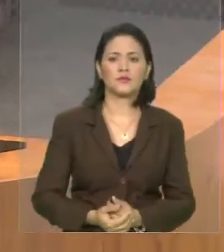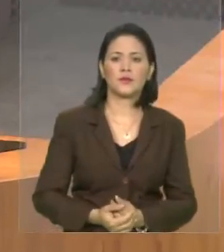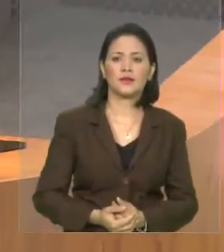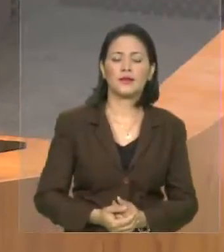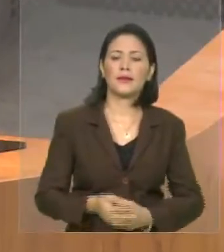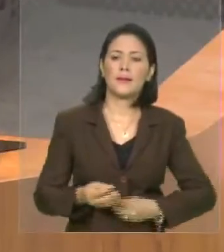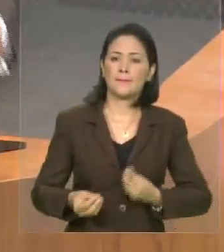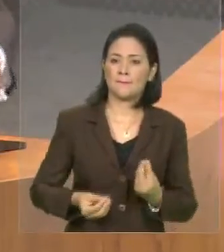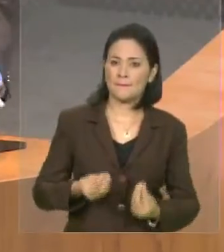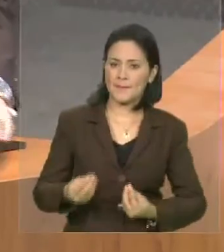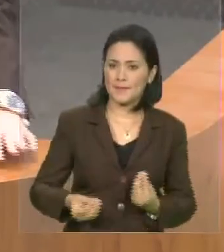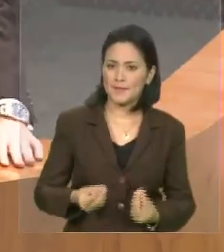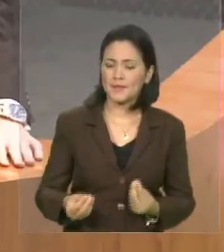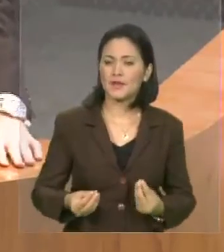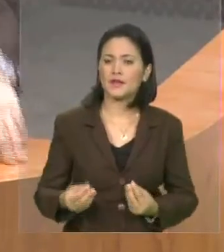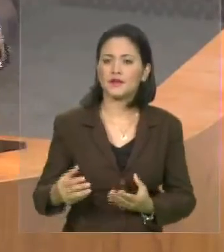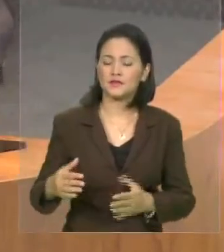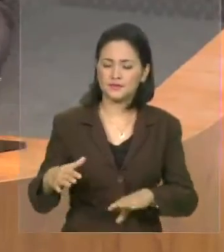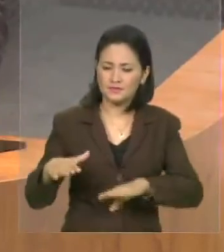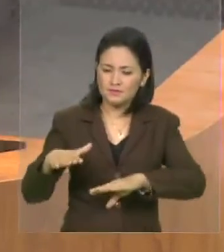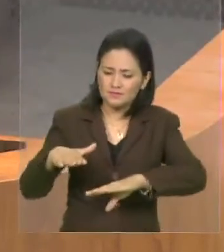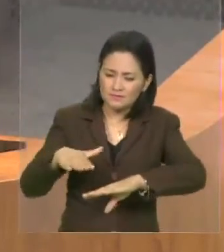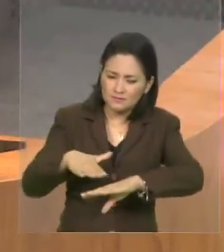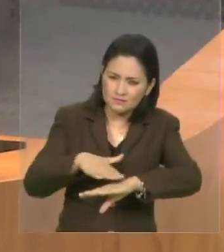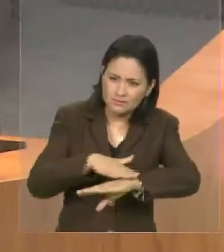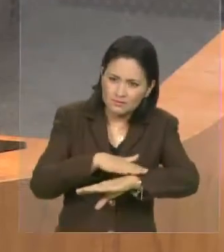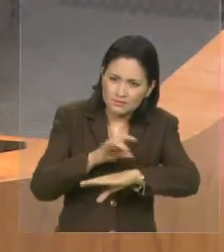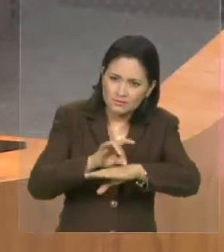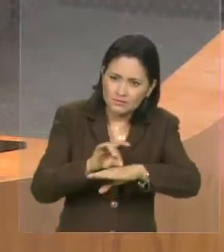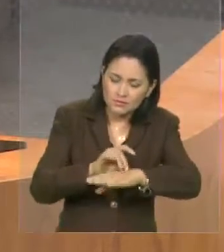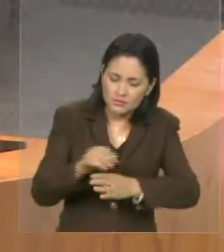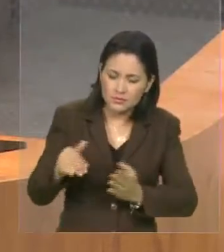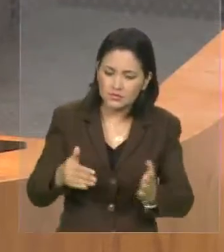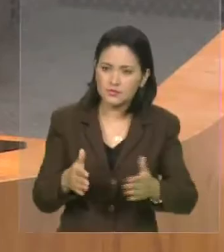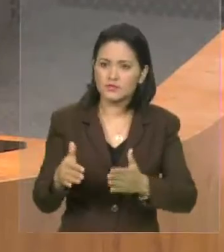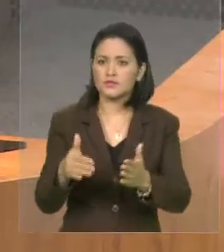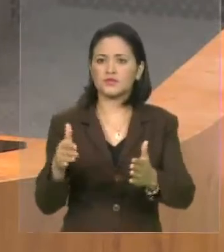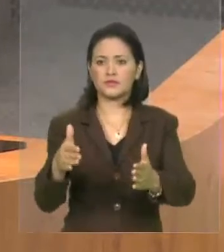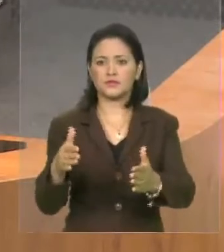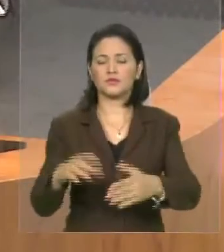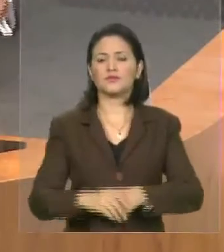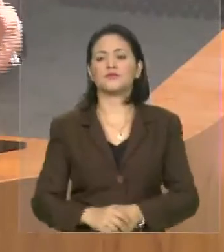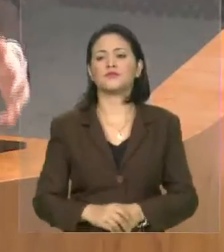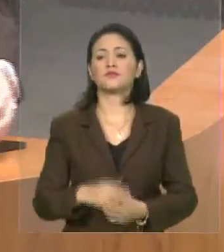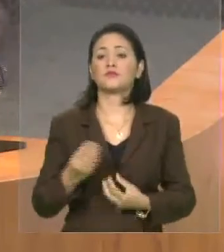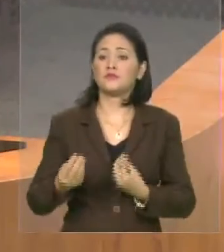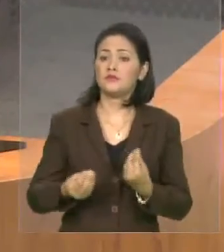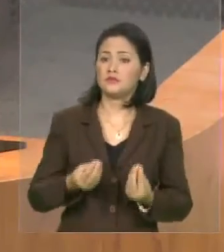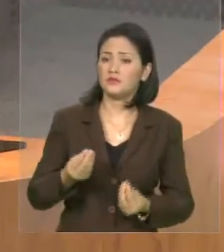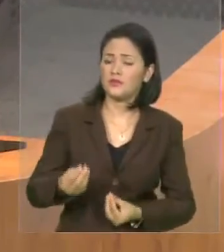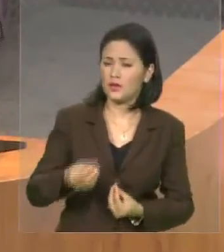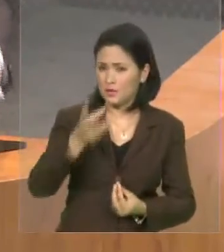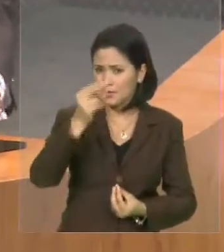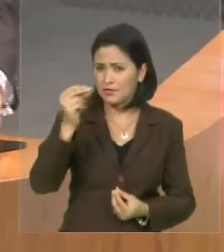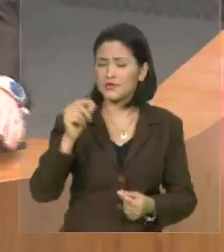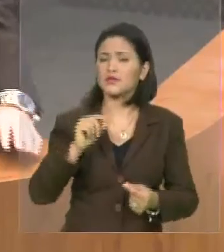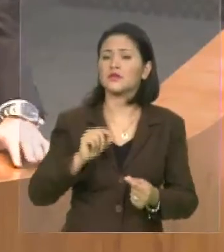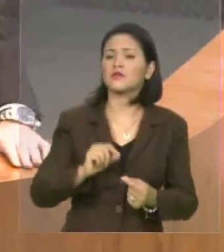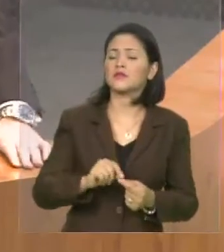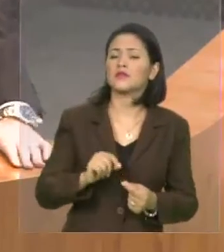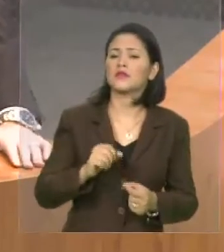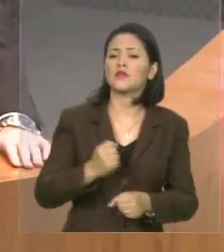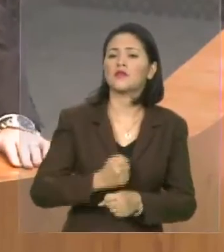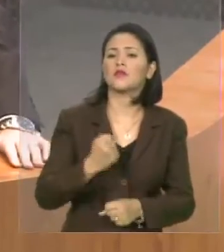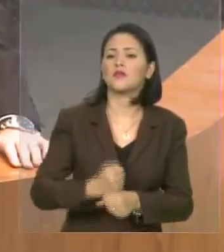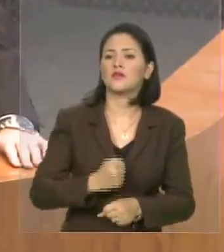asfaltar aquela rua? Como que aquele determinado prefeito vai fazer determinado hospital? Com quais os recursos que ele vai